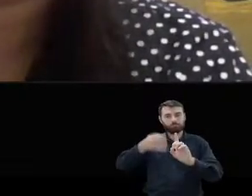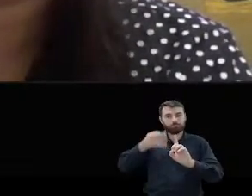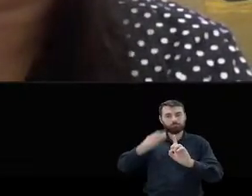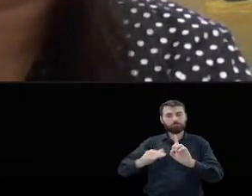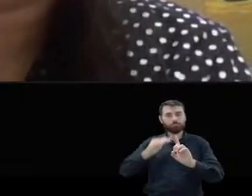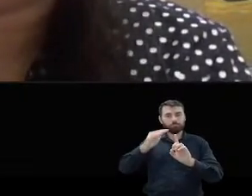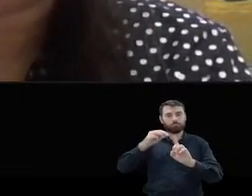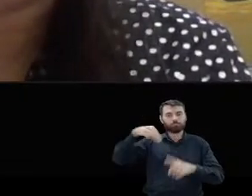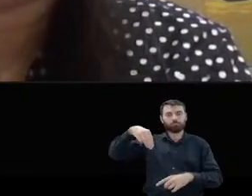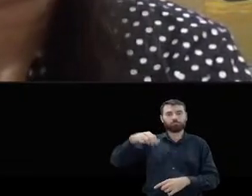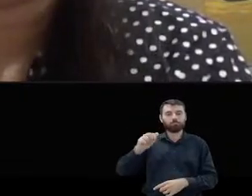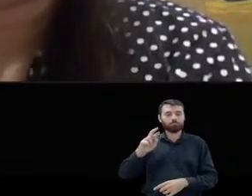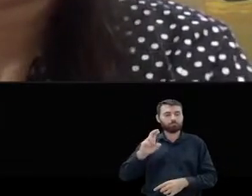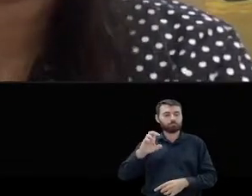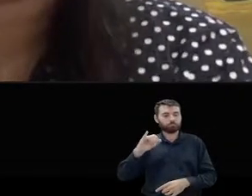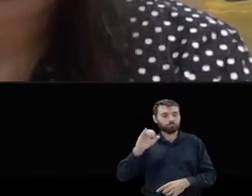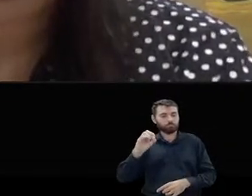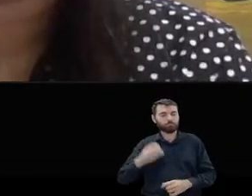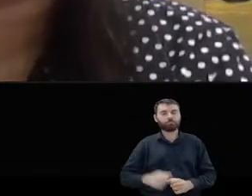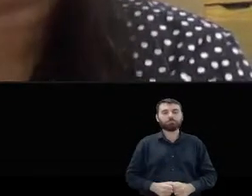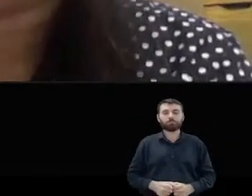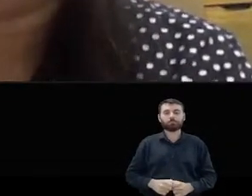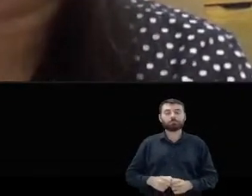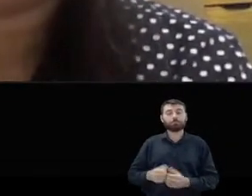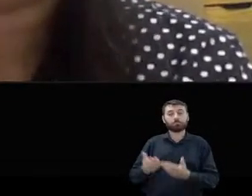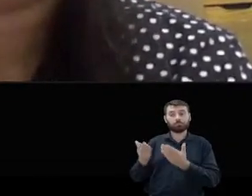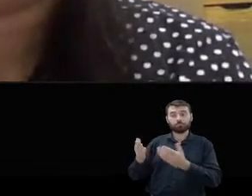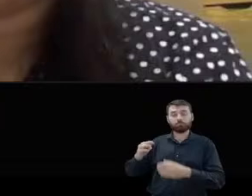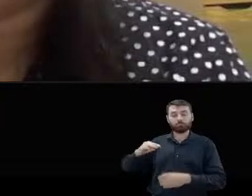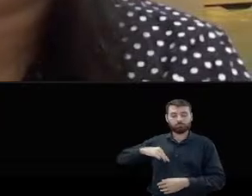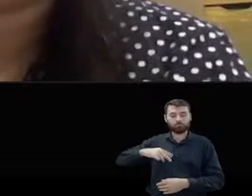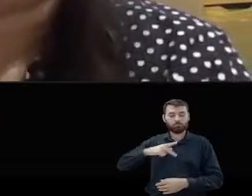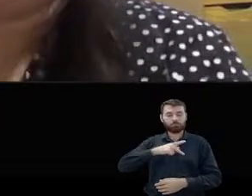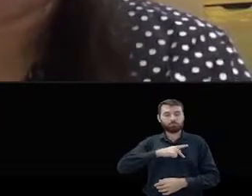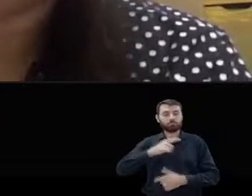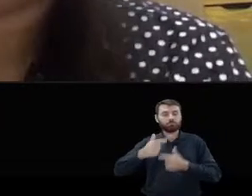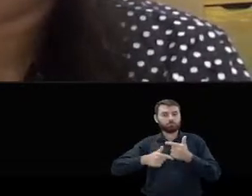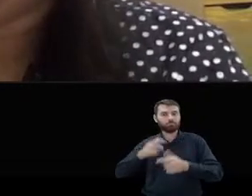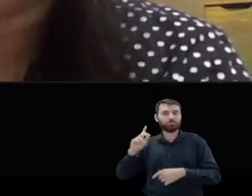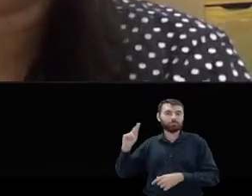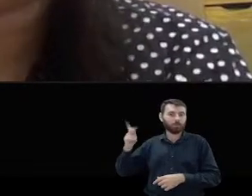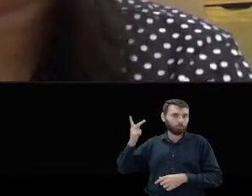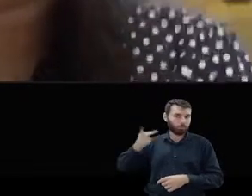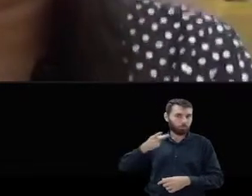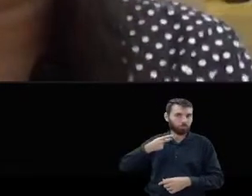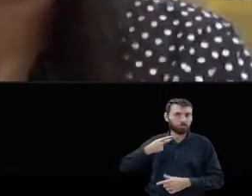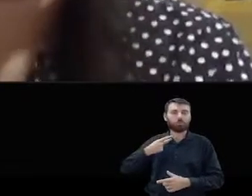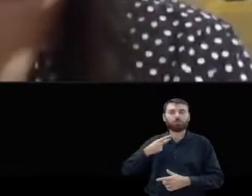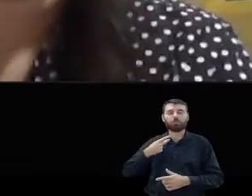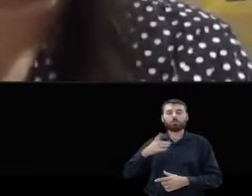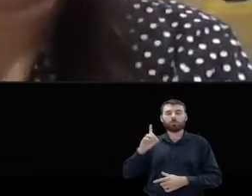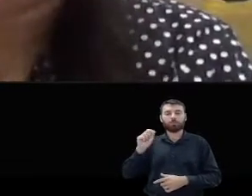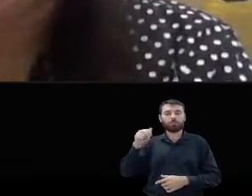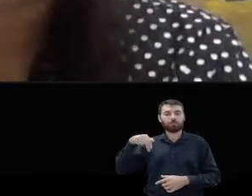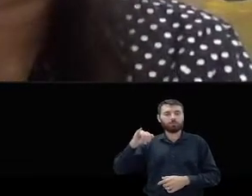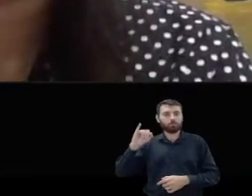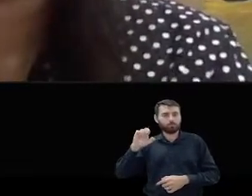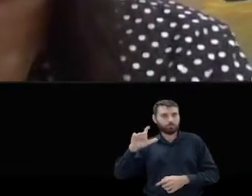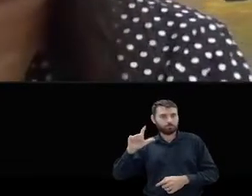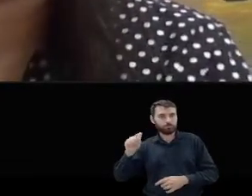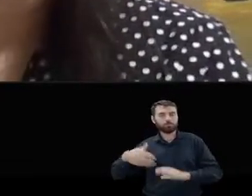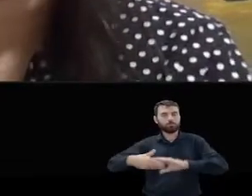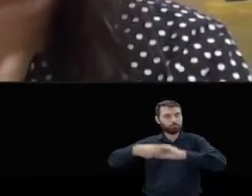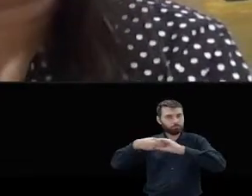Márcio Vasques Tibau de Almeida, excelentíssima procuradora, doutora Daniela Costa Marques, ilustres